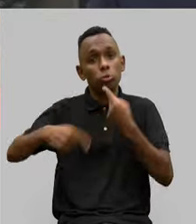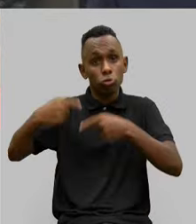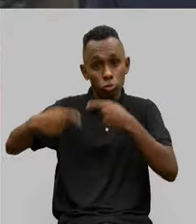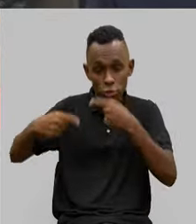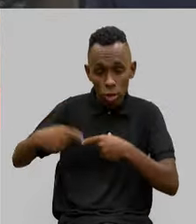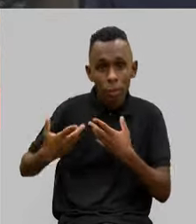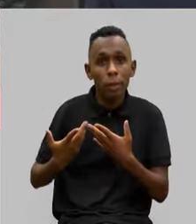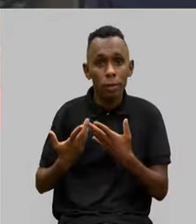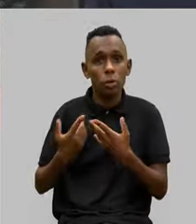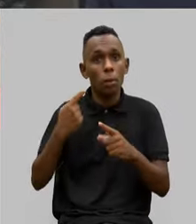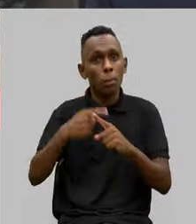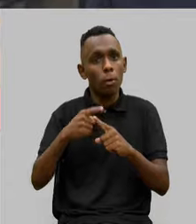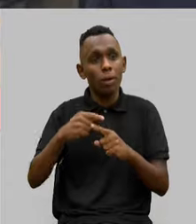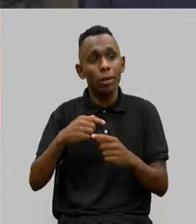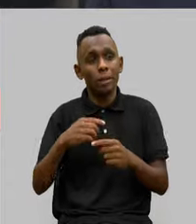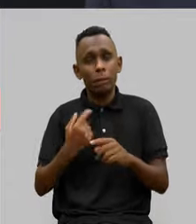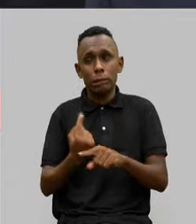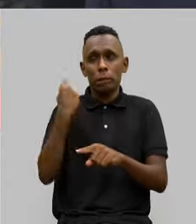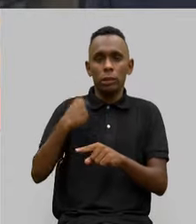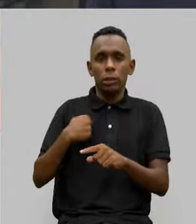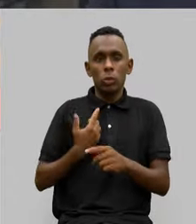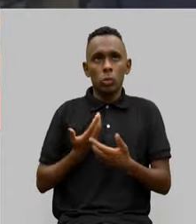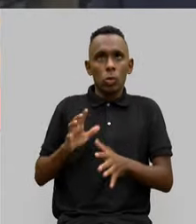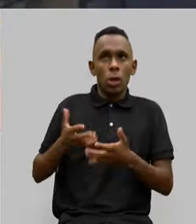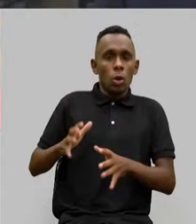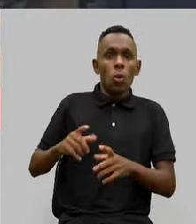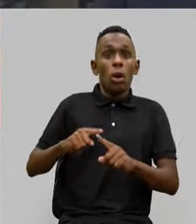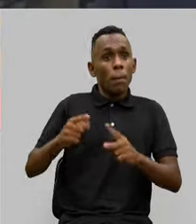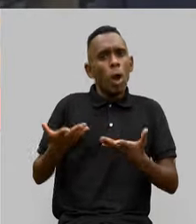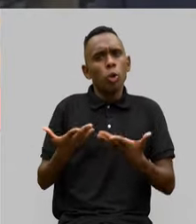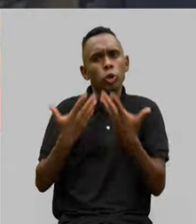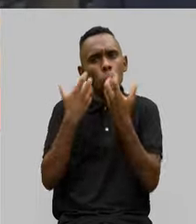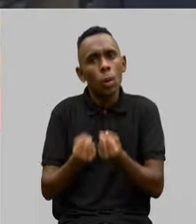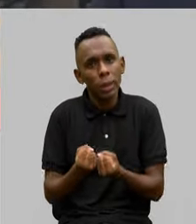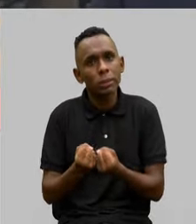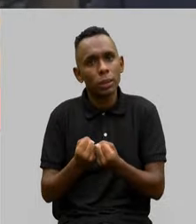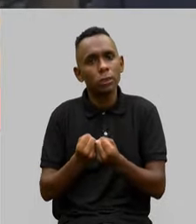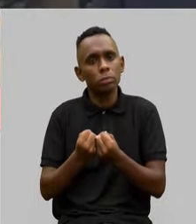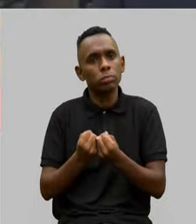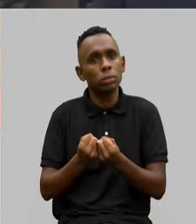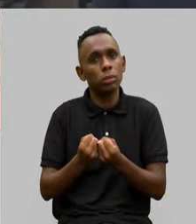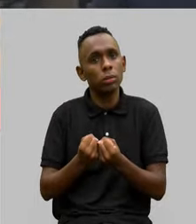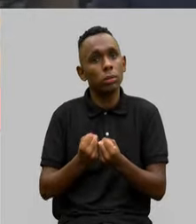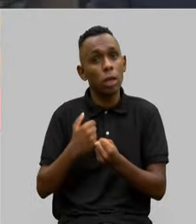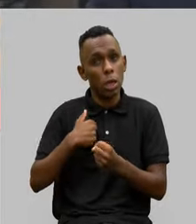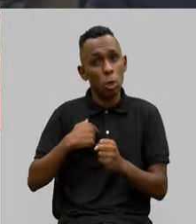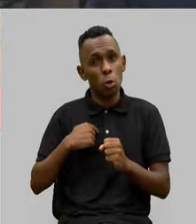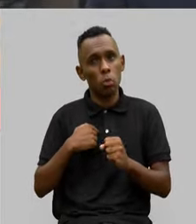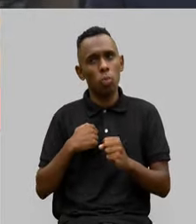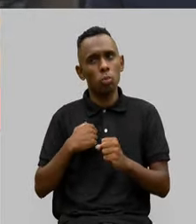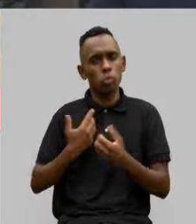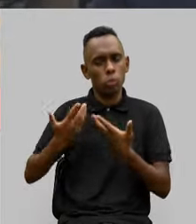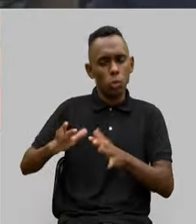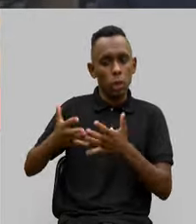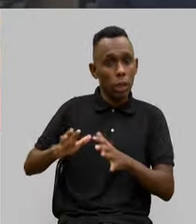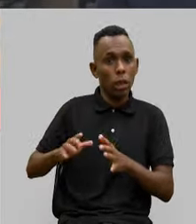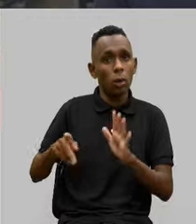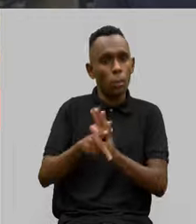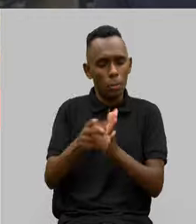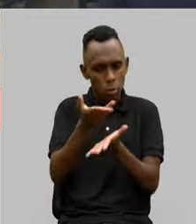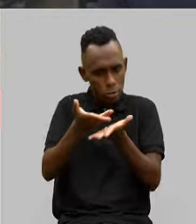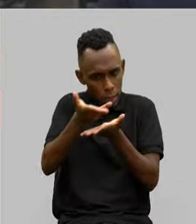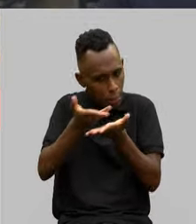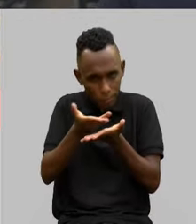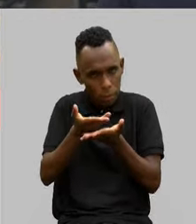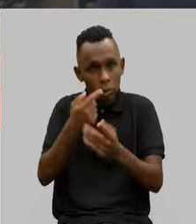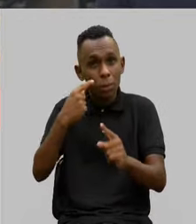vezes eu fugi e hoje eu assumo publicamente não fugir do debate terapêutico porque